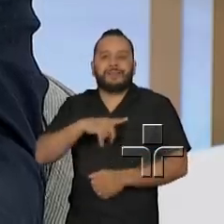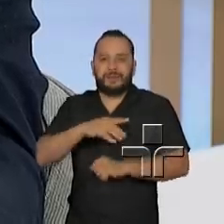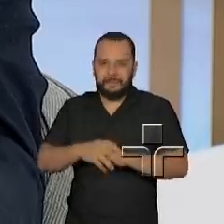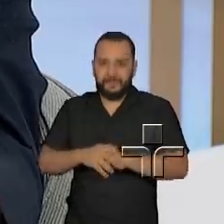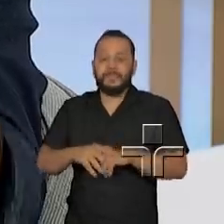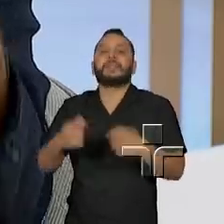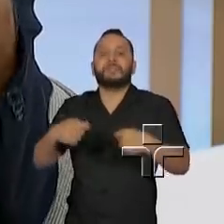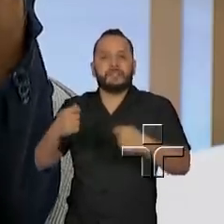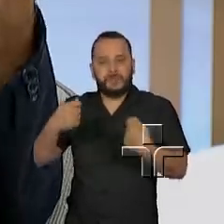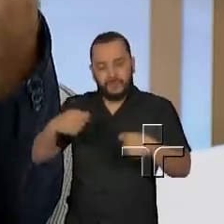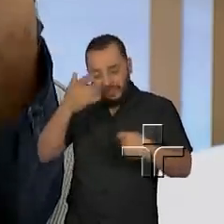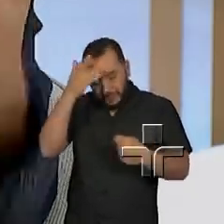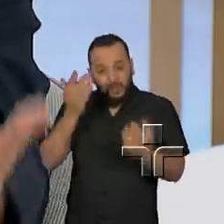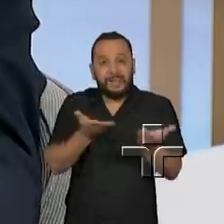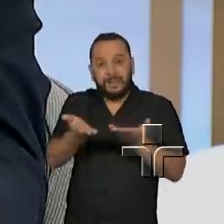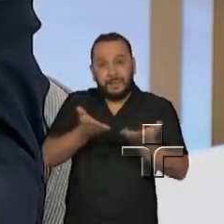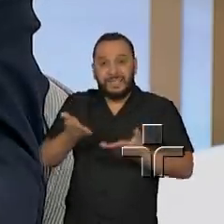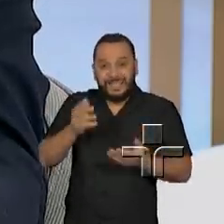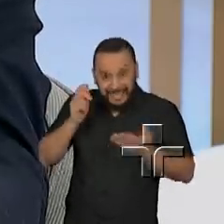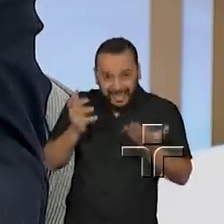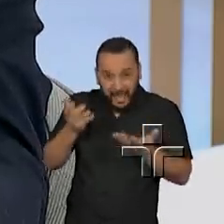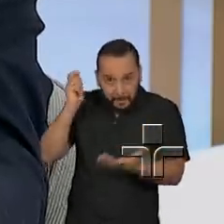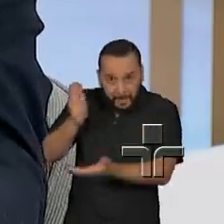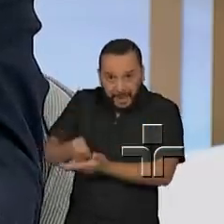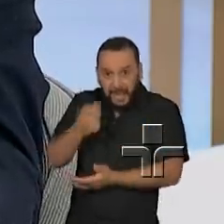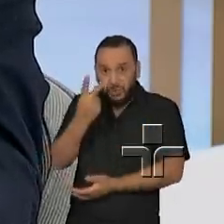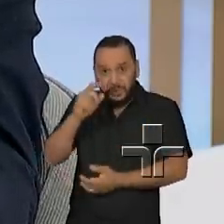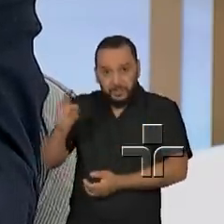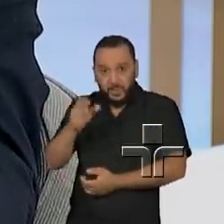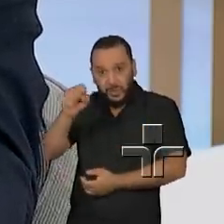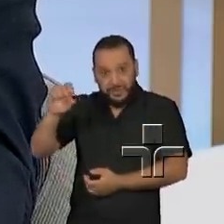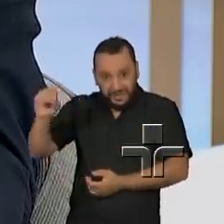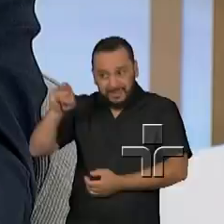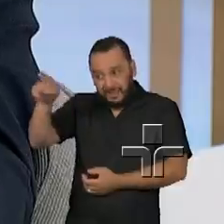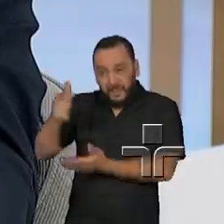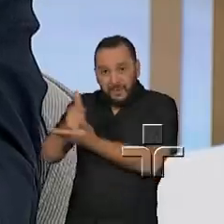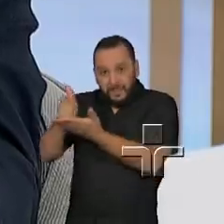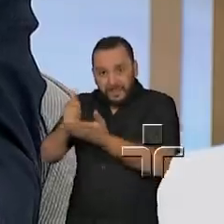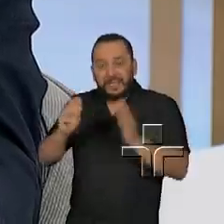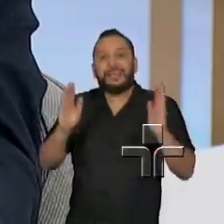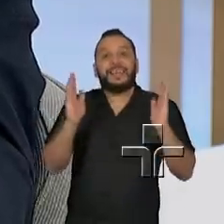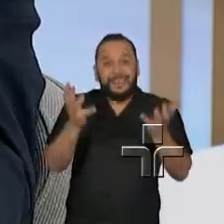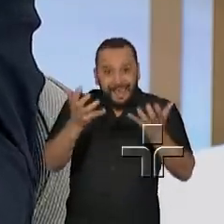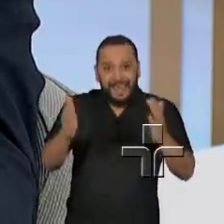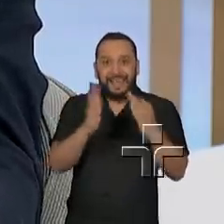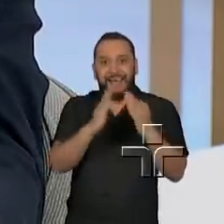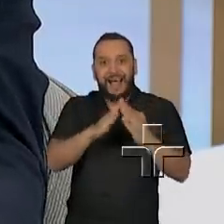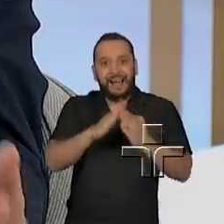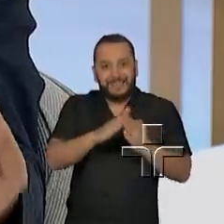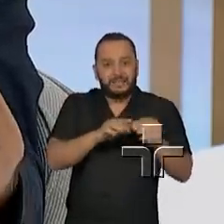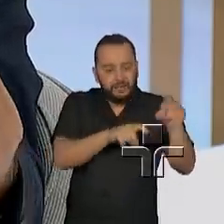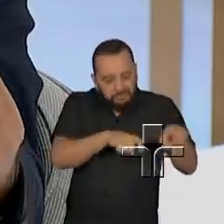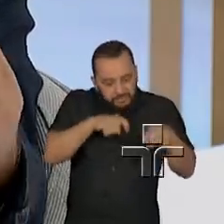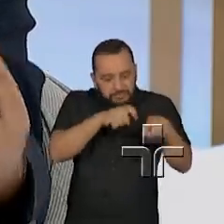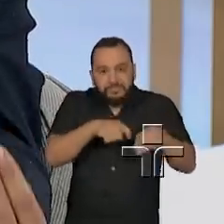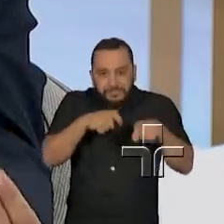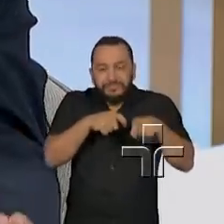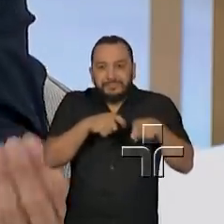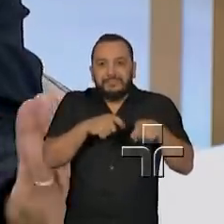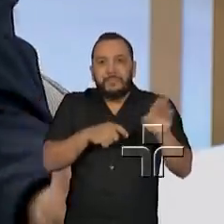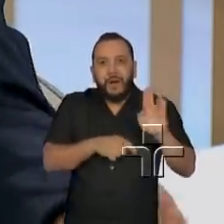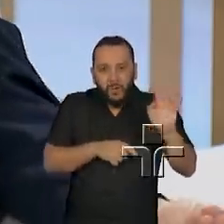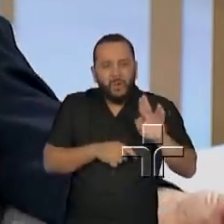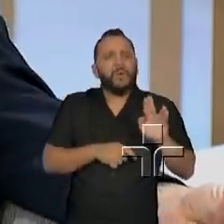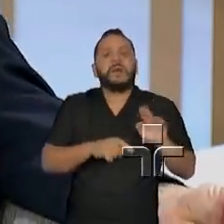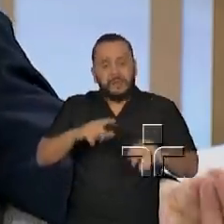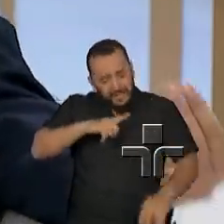tratem. Se elas querem comprar um remédio de 2.800 na farmácia, que comprem. Mas se elas querem plantar em casa, elas têm que ter esse direito, que é absurdo